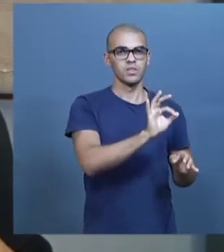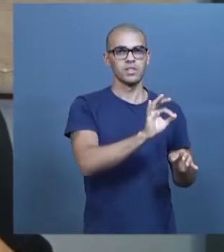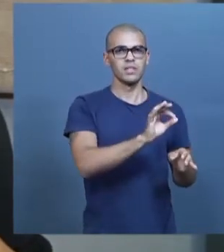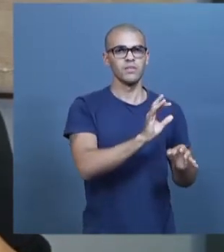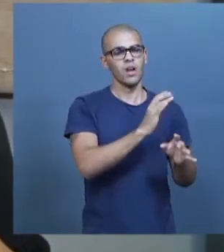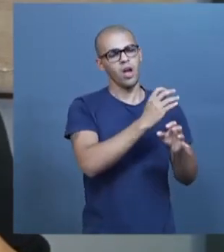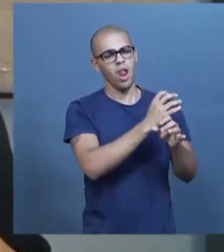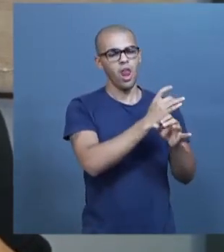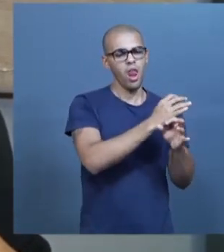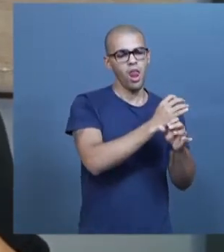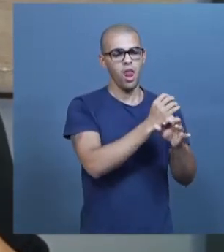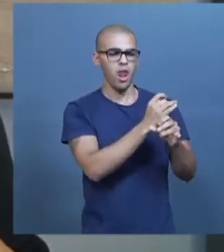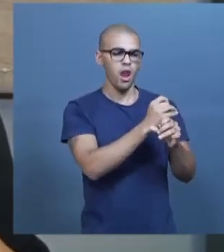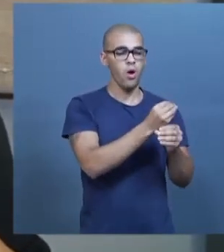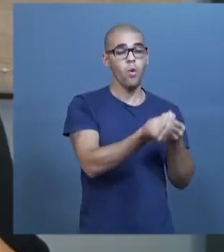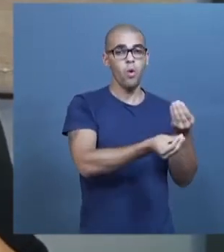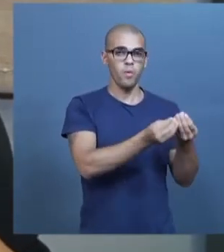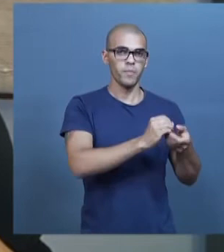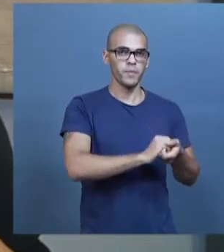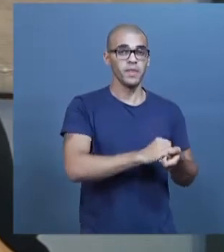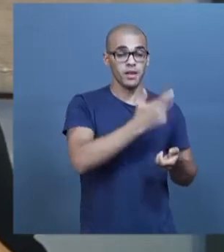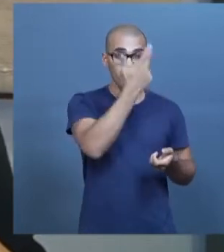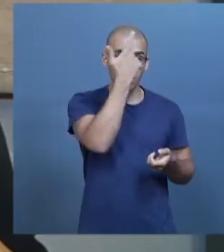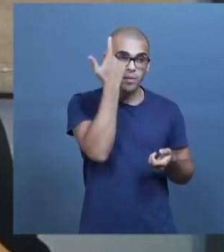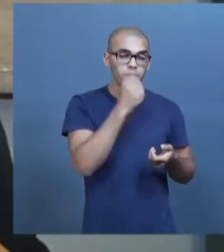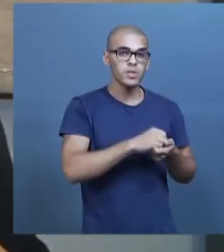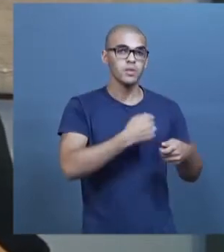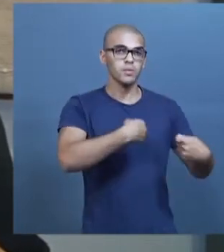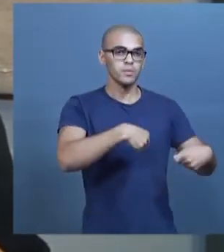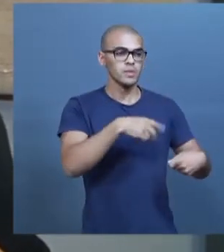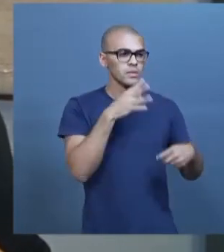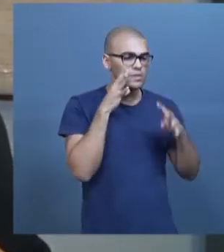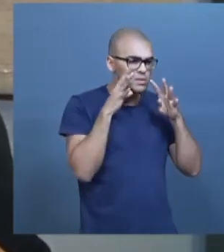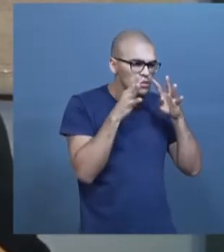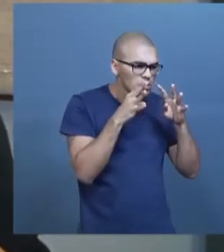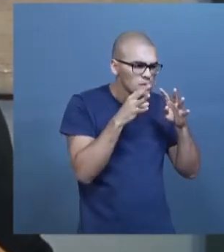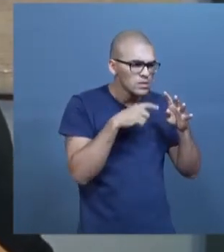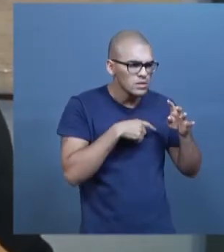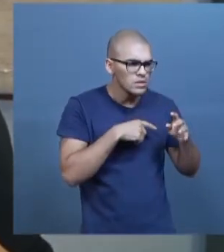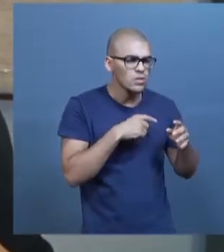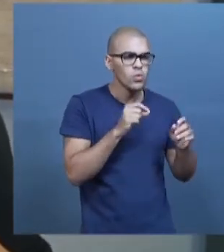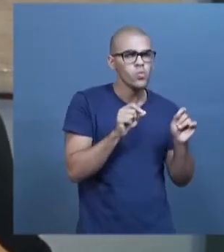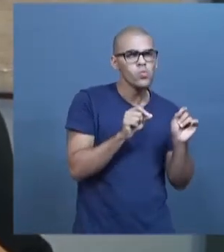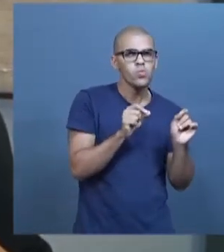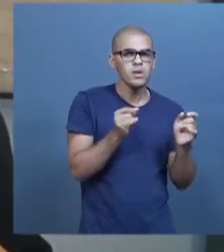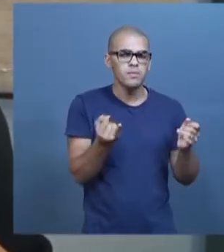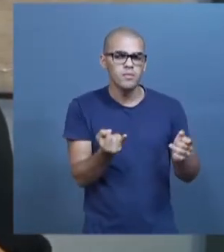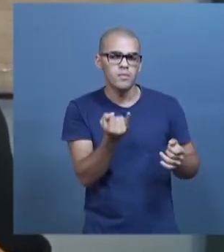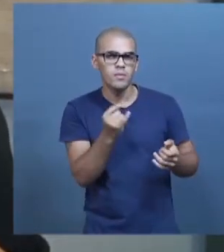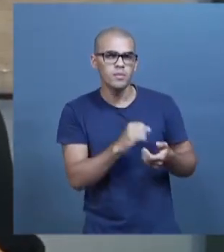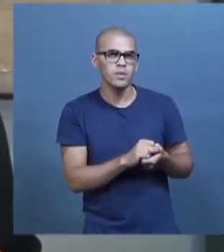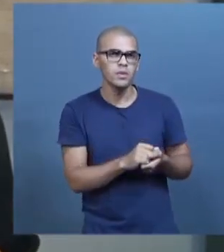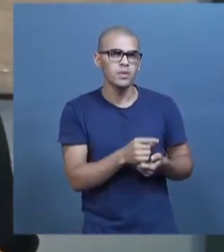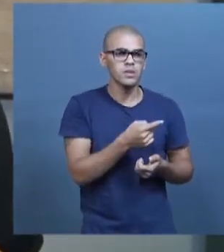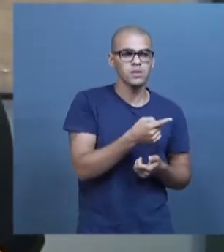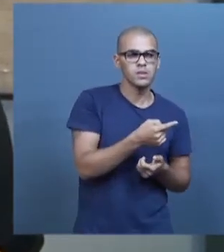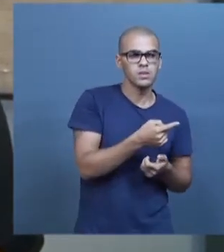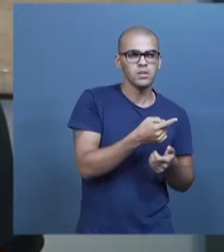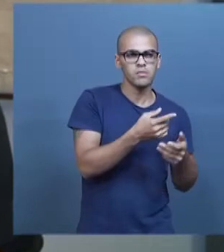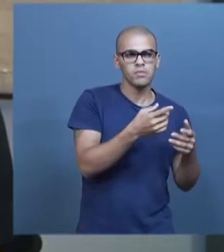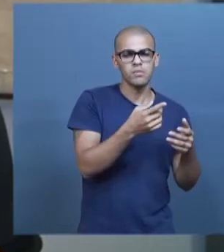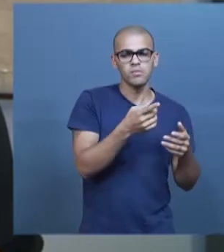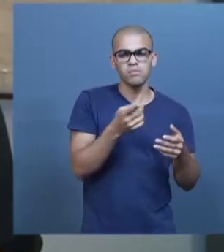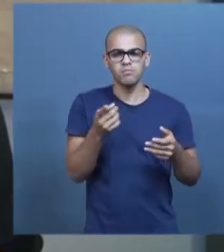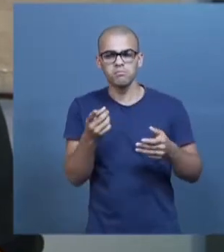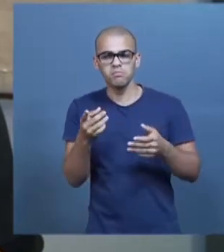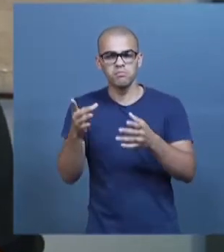Nesse caso, o contribuinte tem que ficar atento ao que é mais interessante para si, ou seja, se é colocar todas as